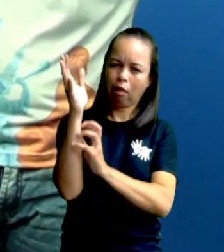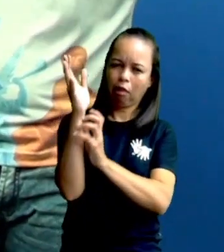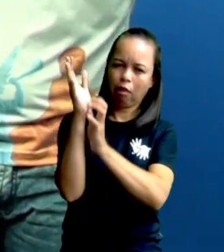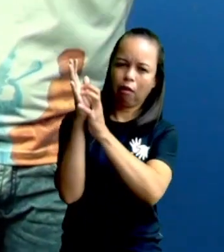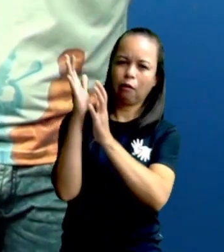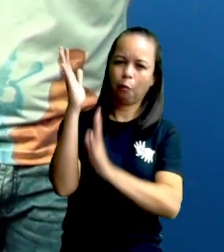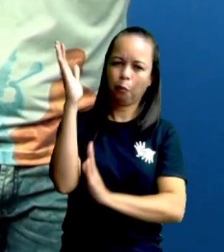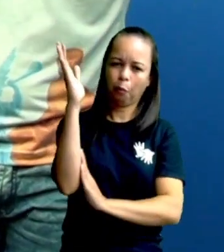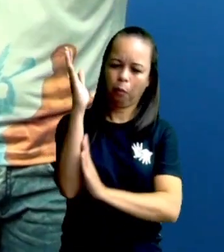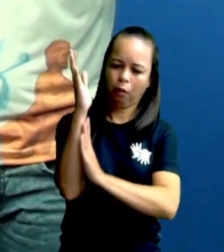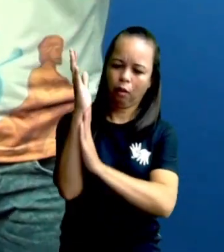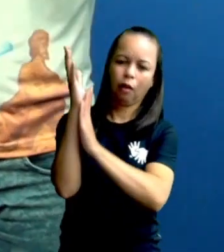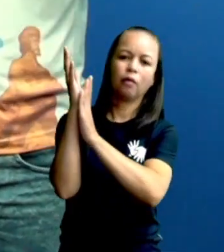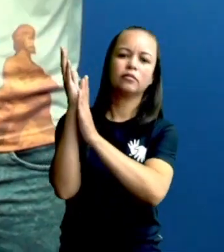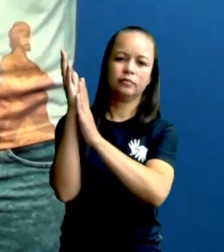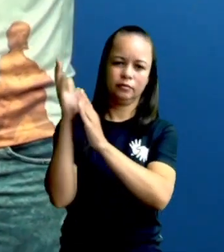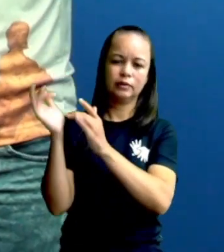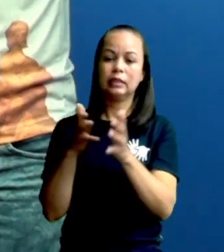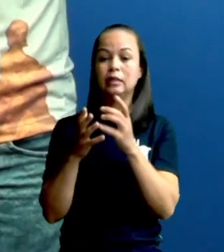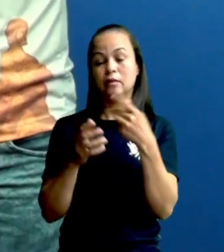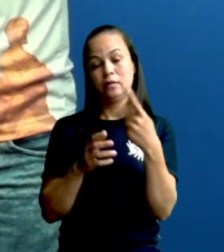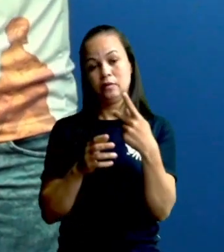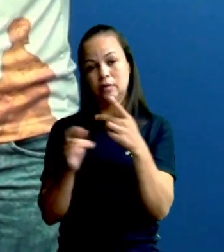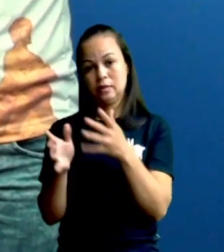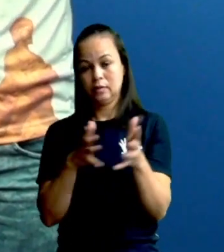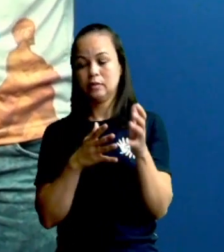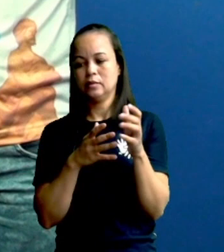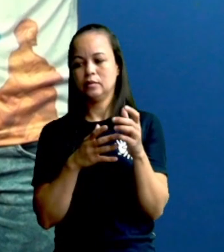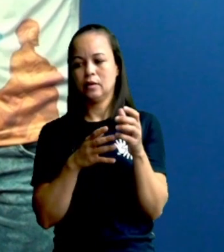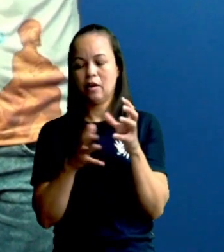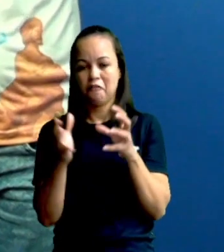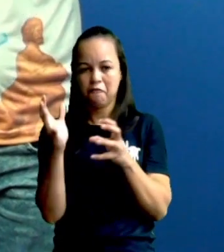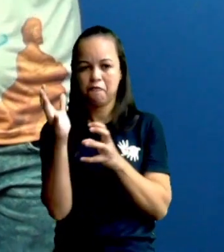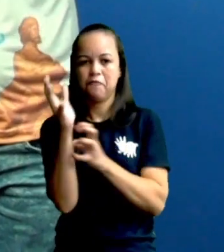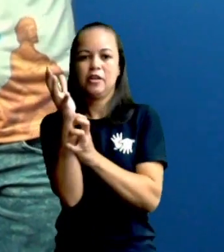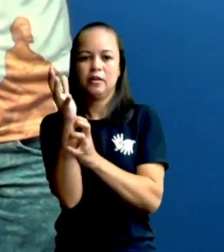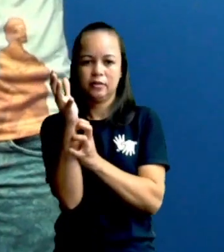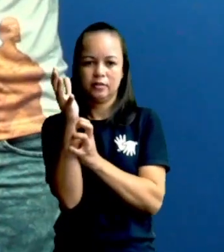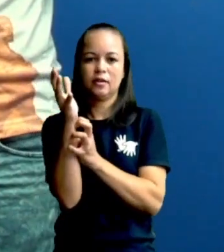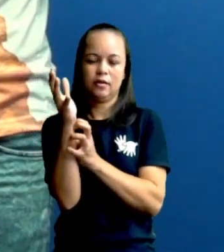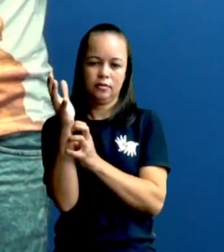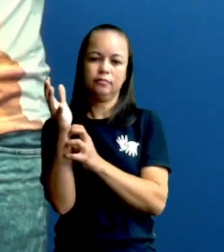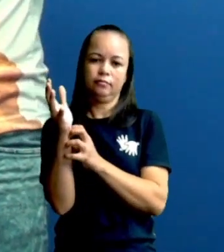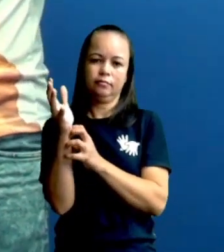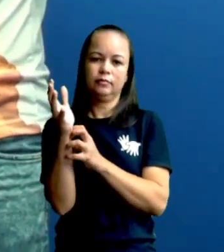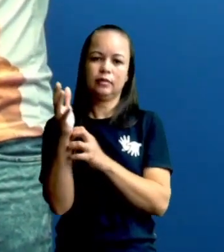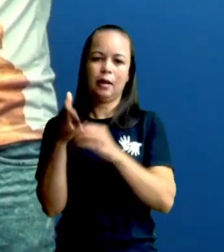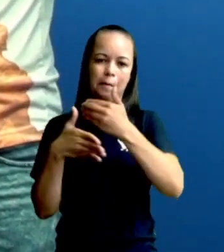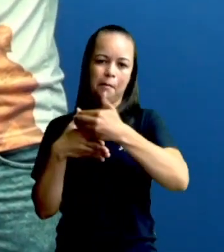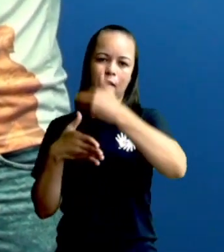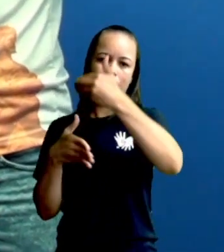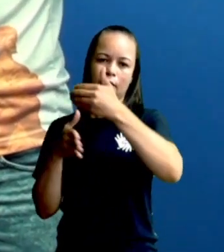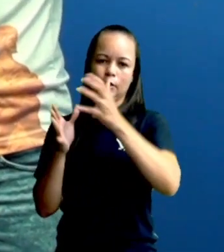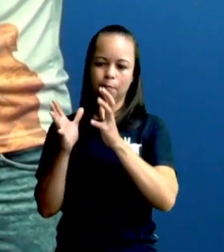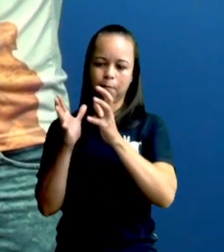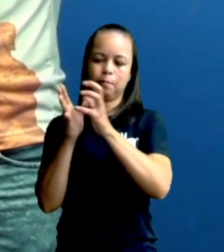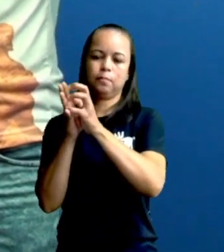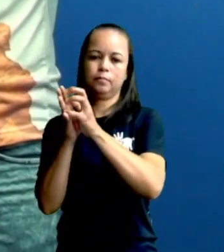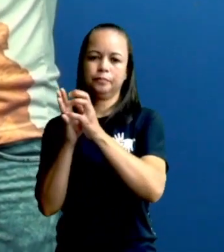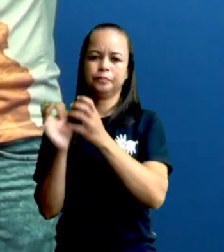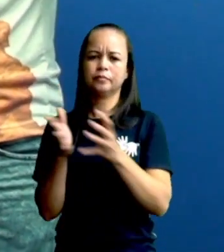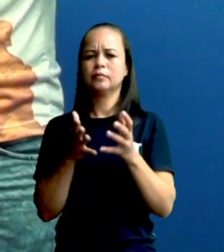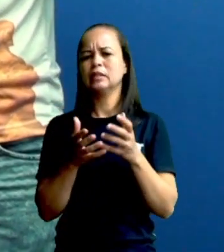bem, tão rápido nas paredes, por conta dessas escamas que gruda ela, fixa ela na parede. E as